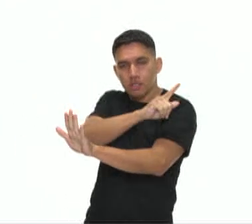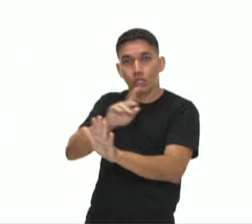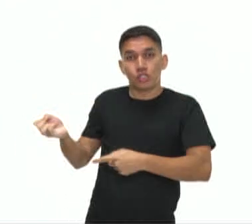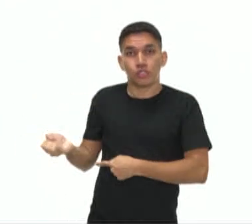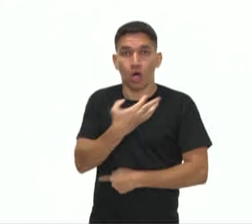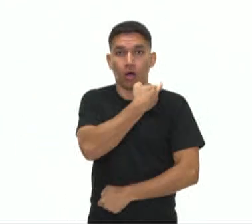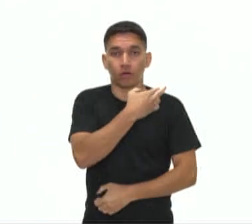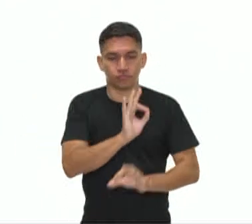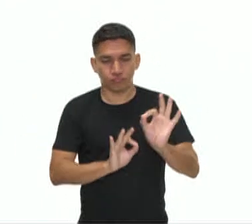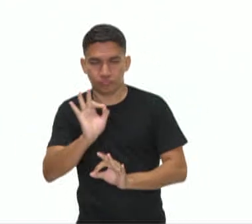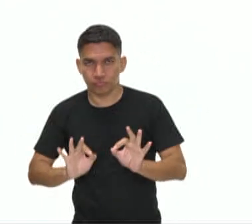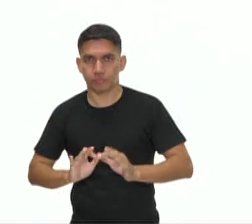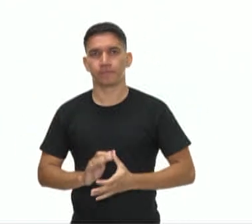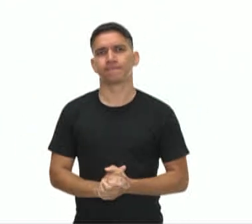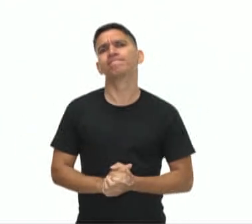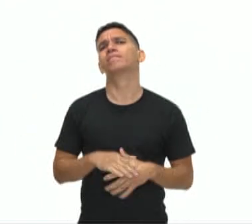regime.